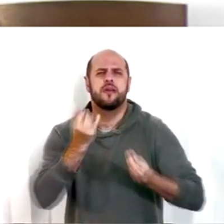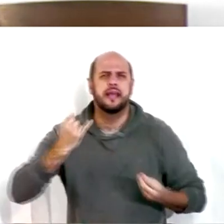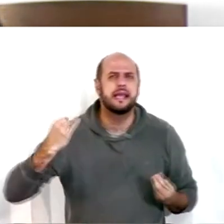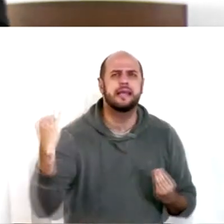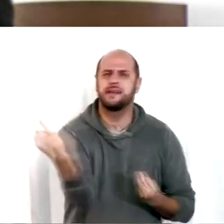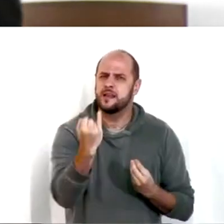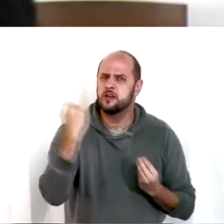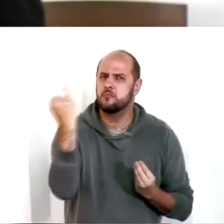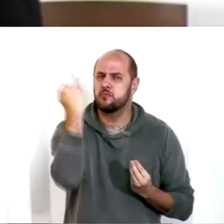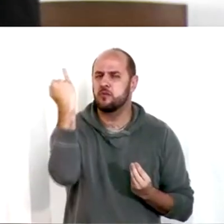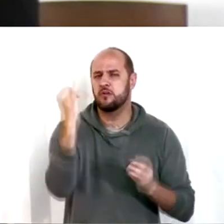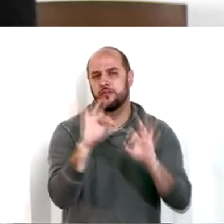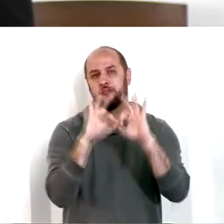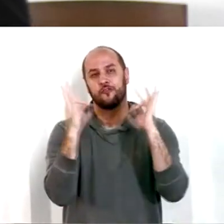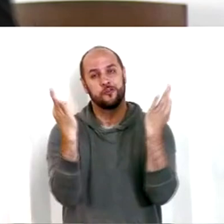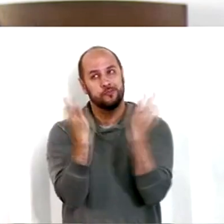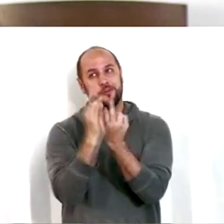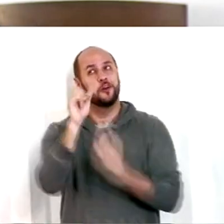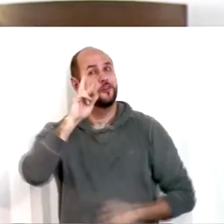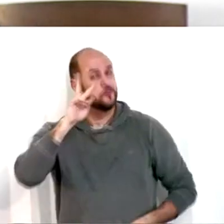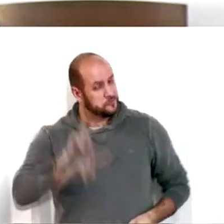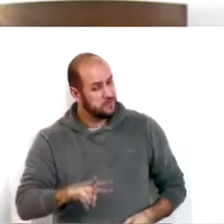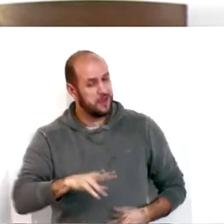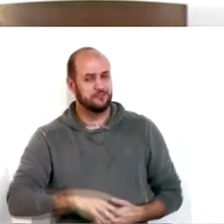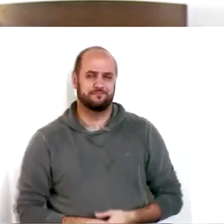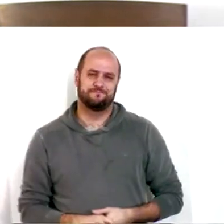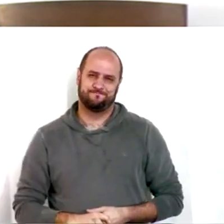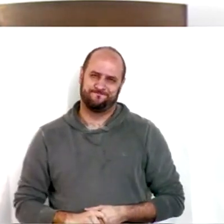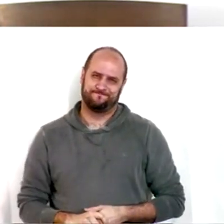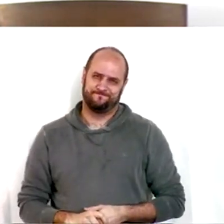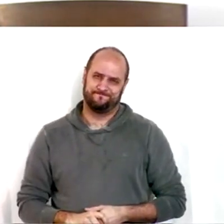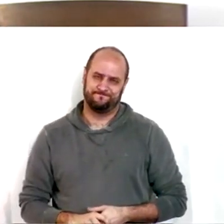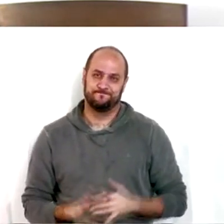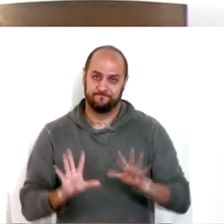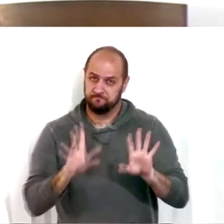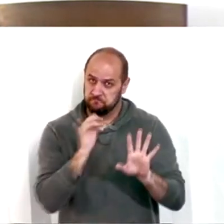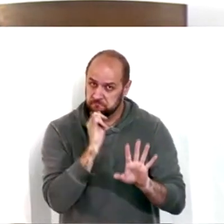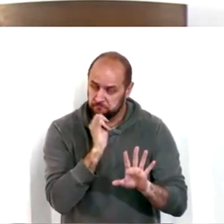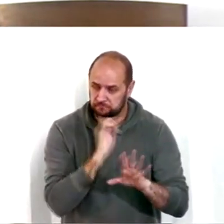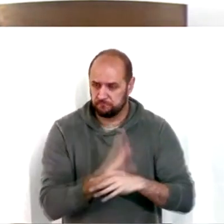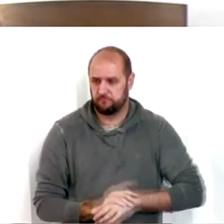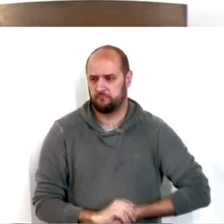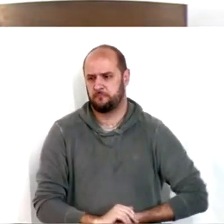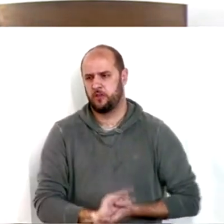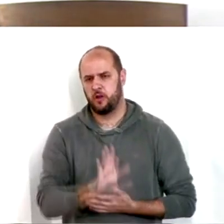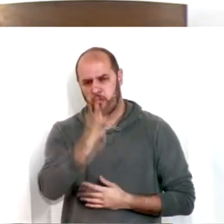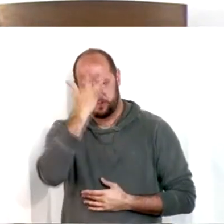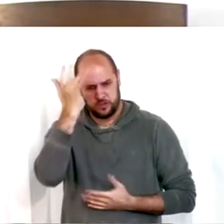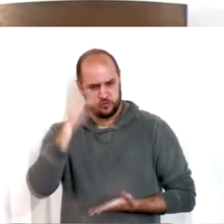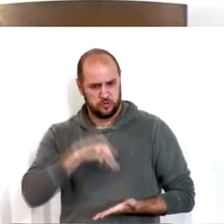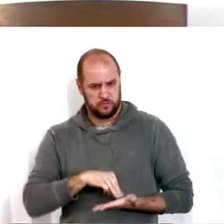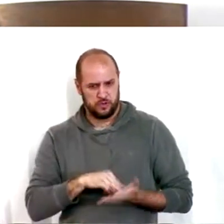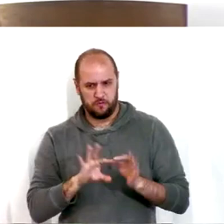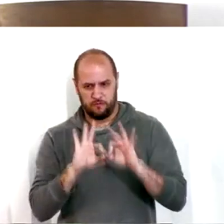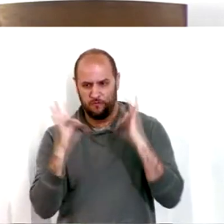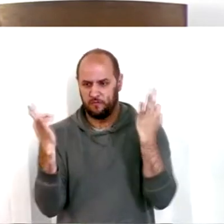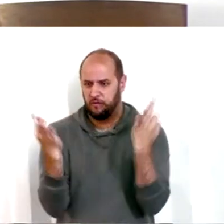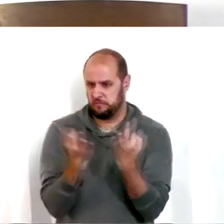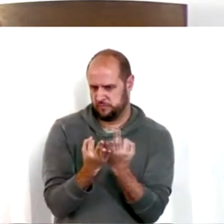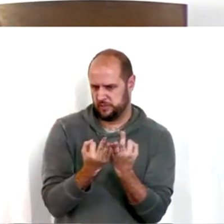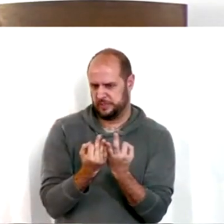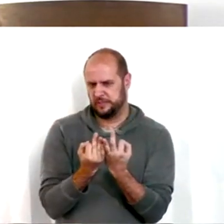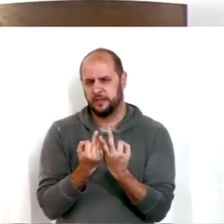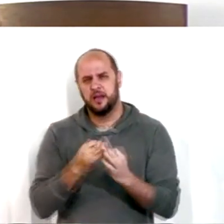a família é nos olhos de Deus. Por exemplo, se algum membro da família passasse por algum tipo